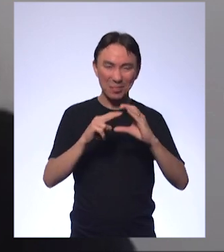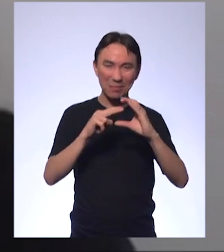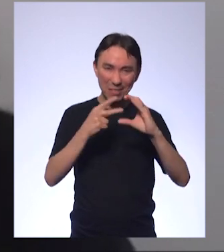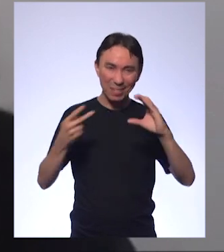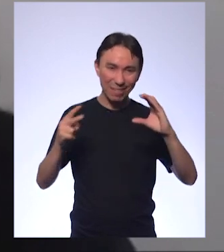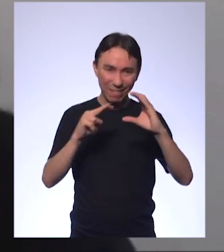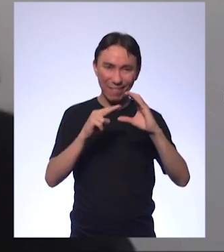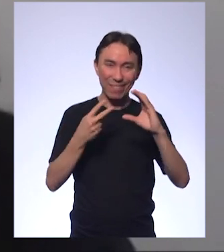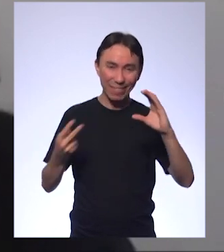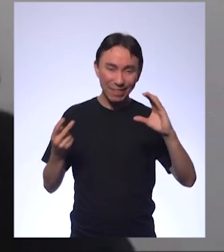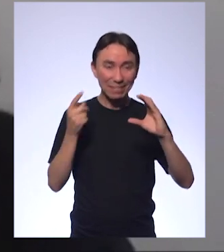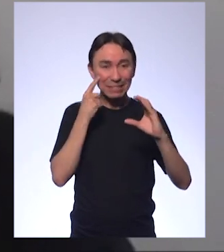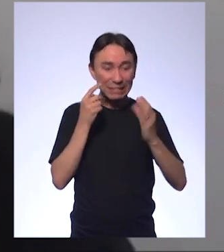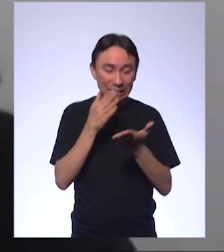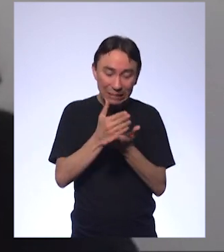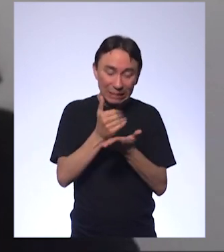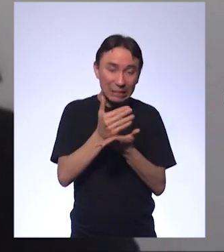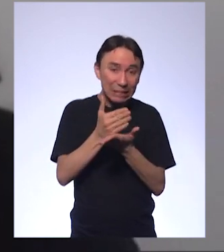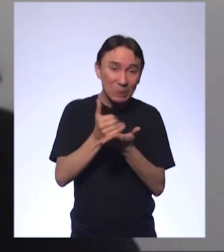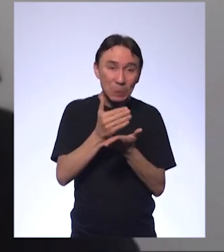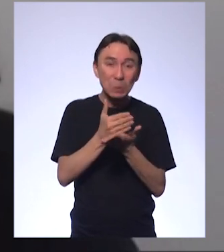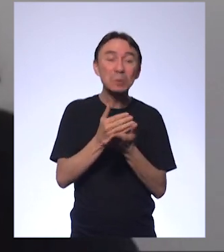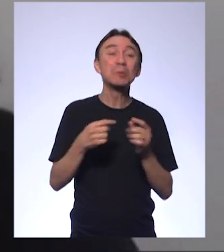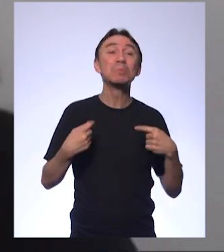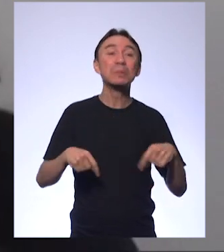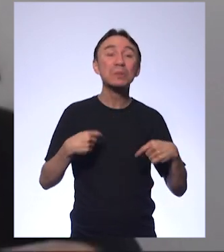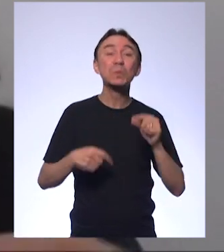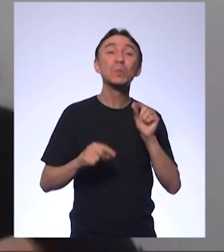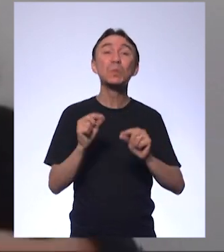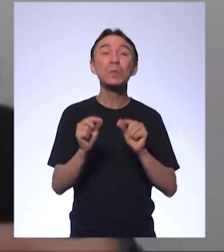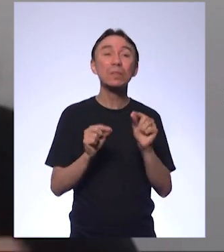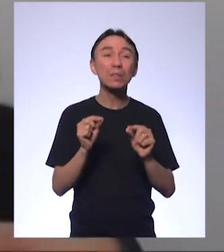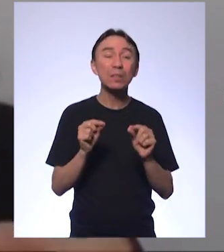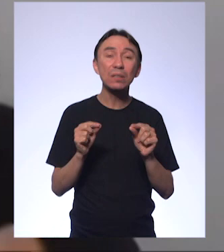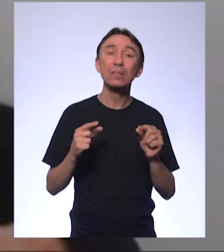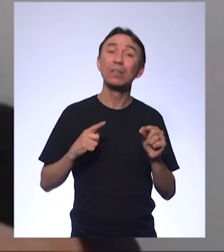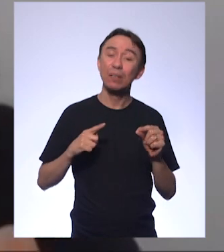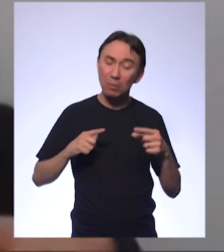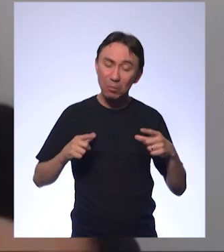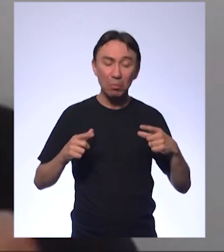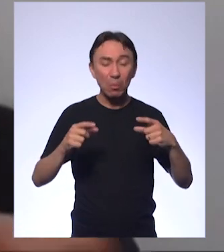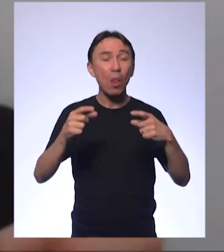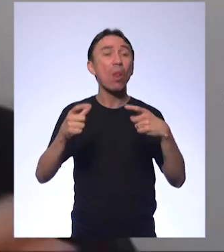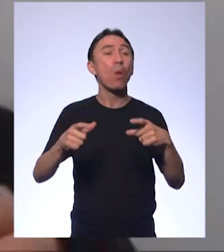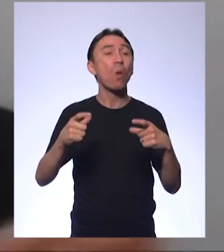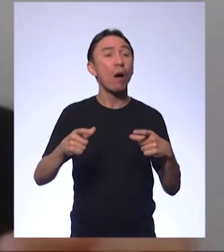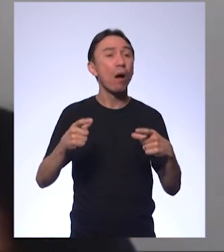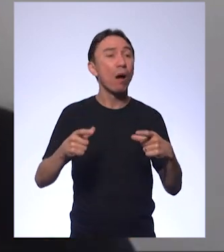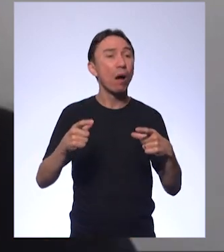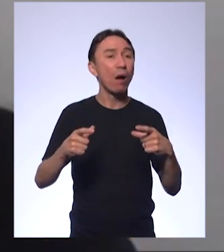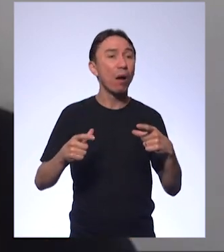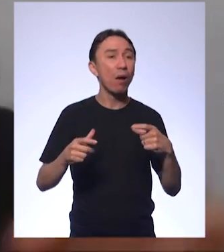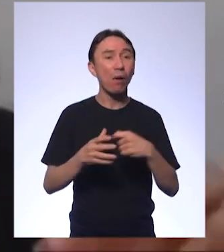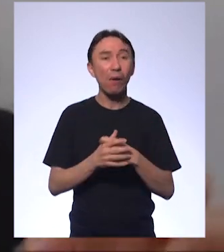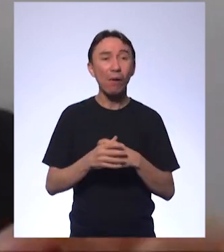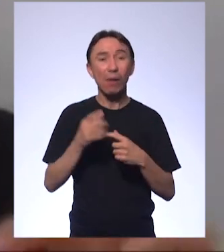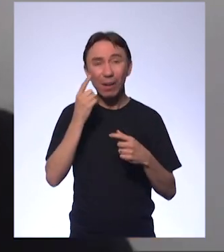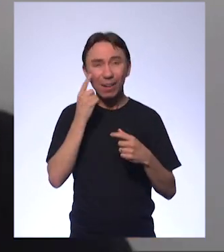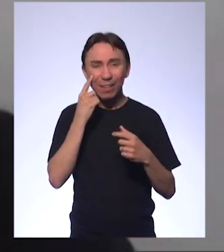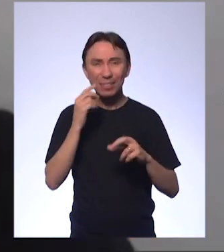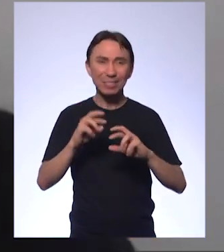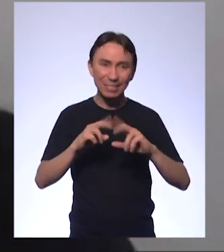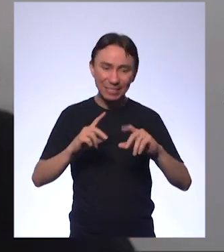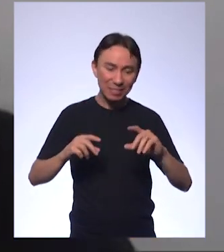das cromátides irmãs, a gente precisa ter um local ali onde o fuso mitótico, né, ele vai